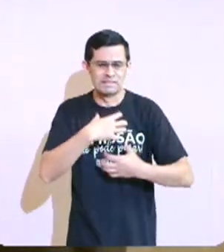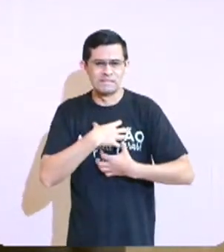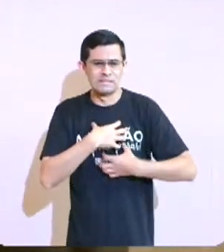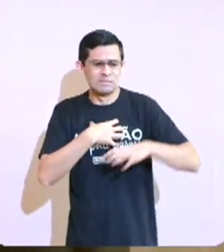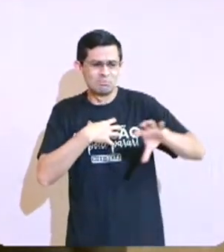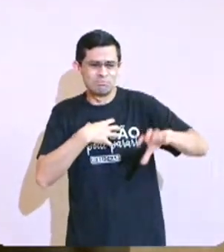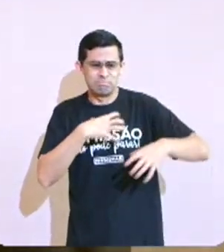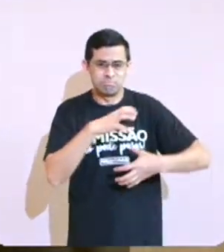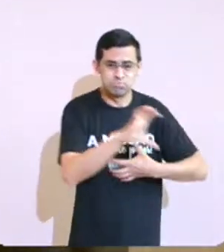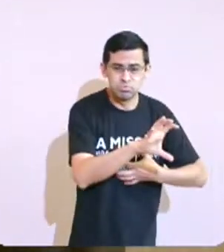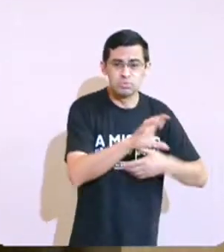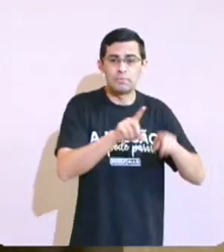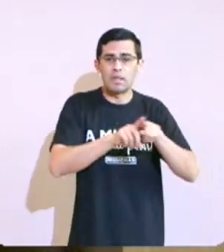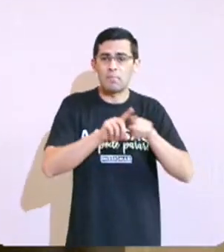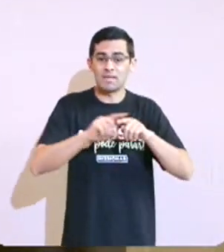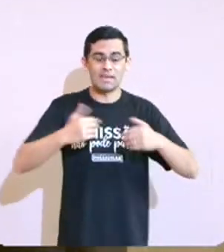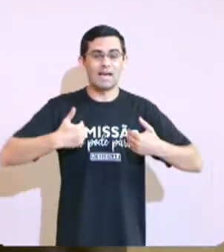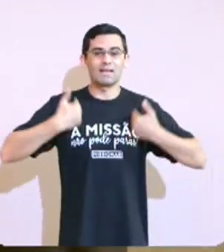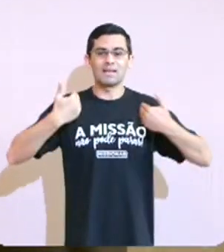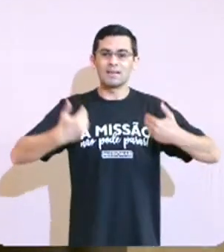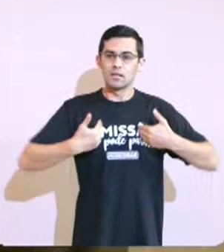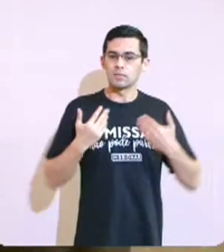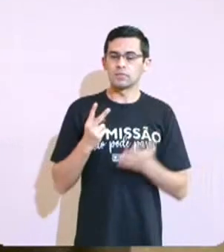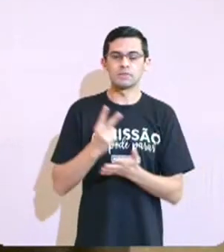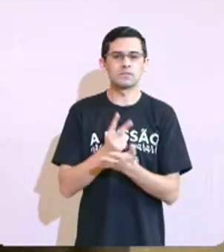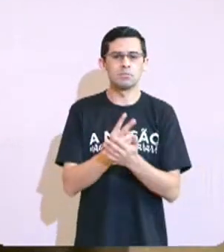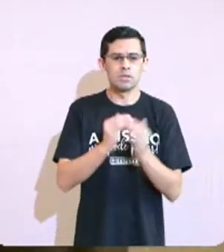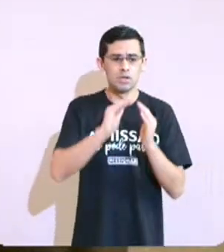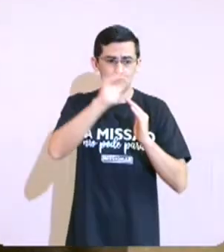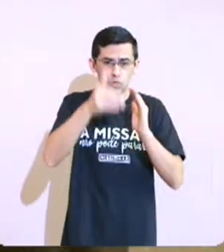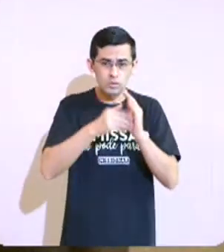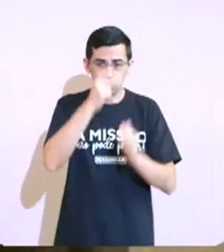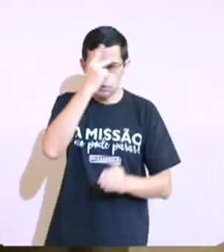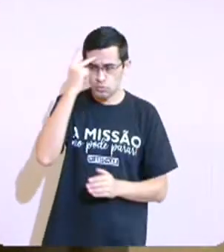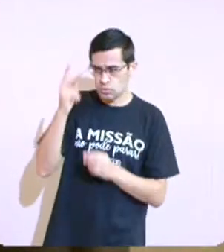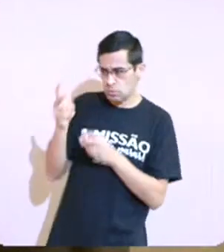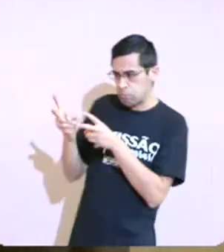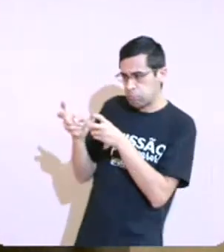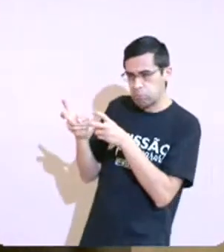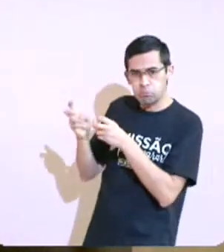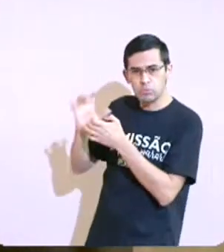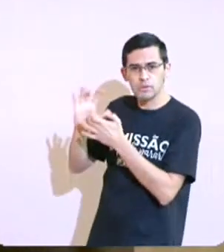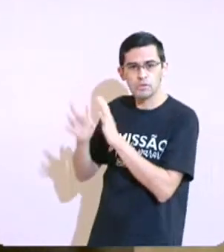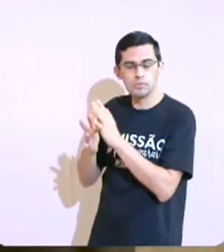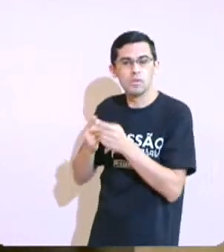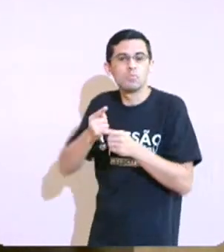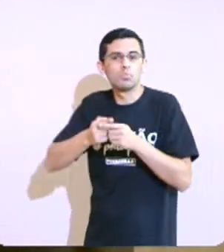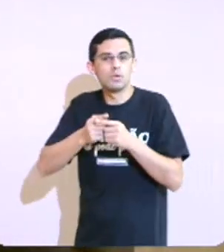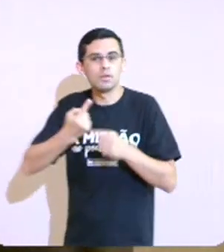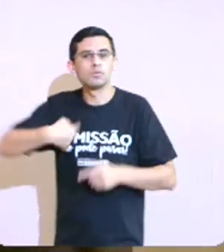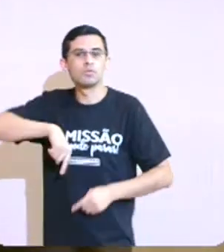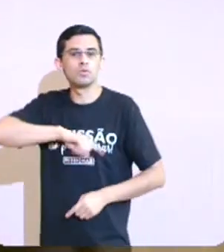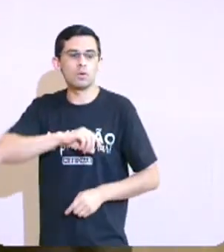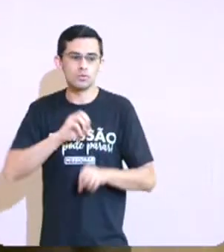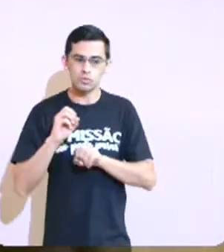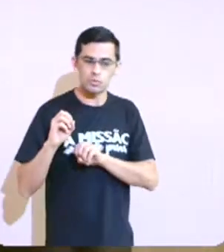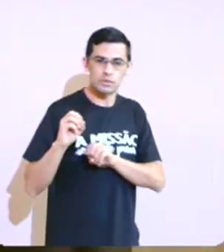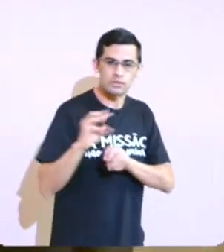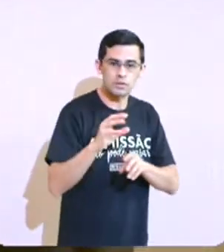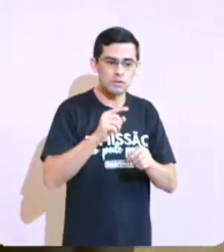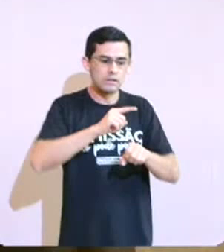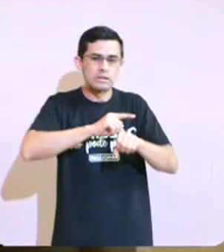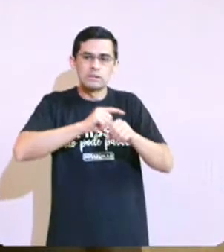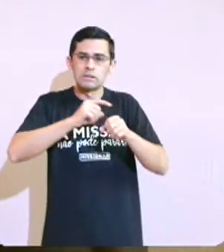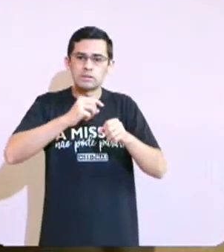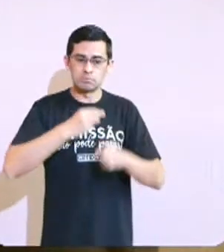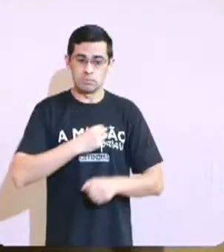por isso que ele se alegrava, e todos estavam a observar. Porque o nosso ensino nesta área de missão